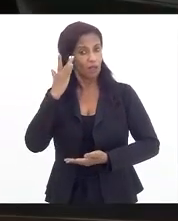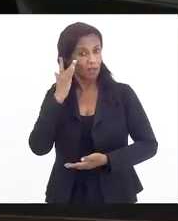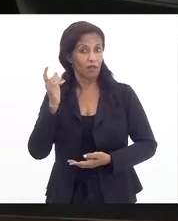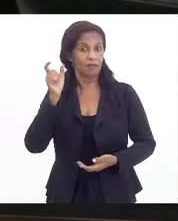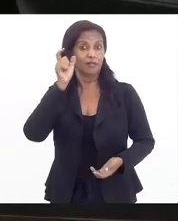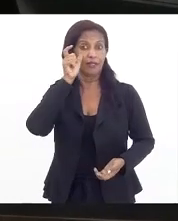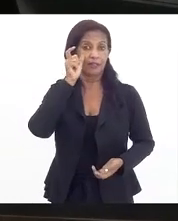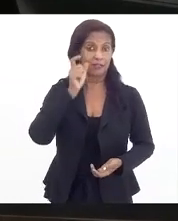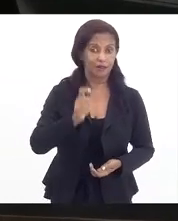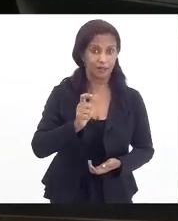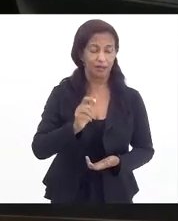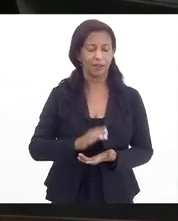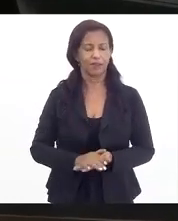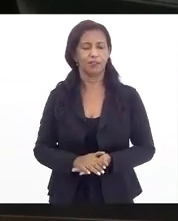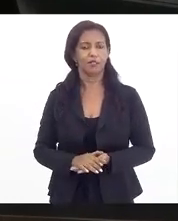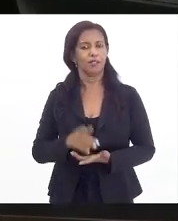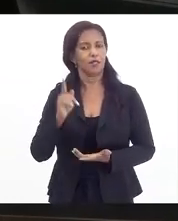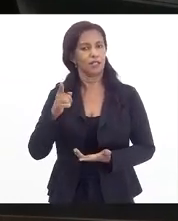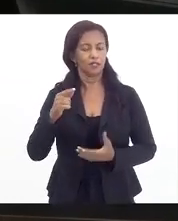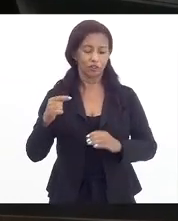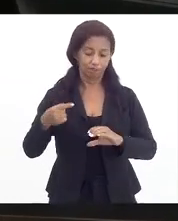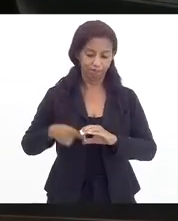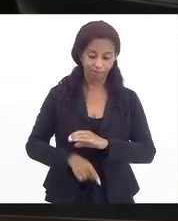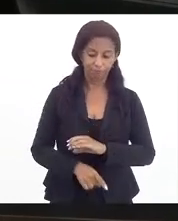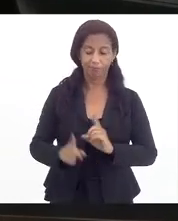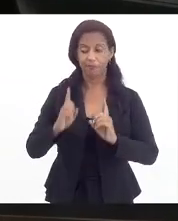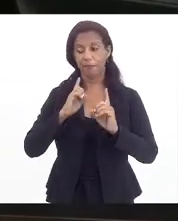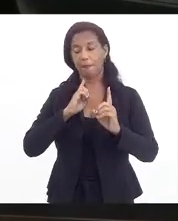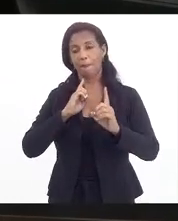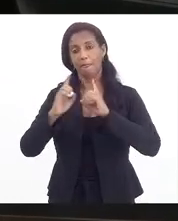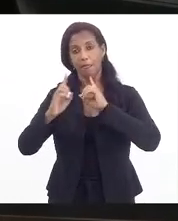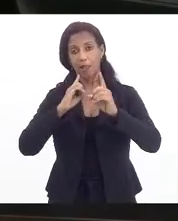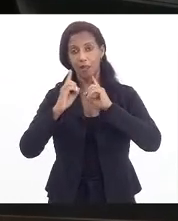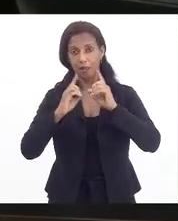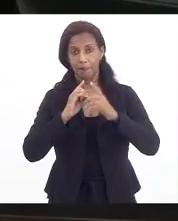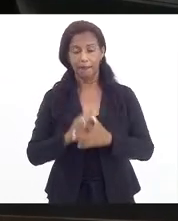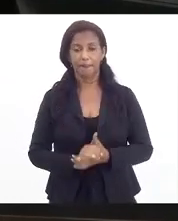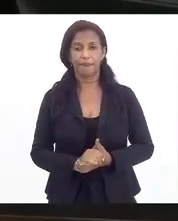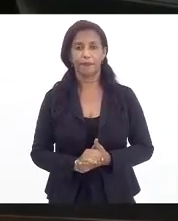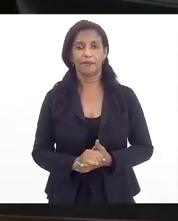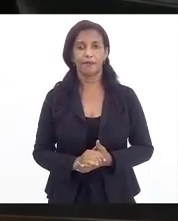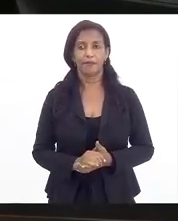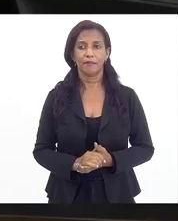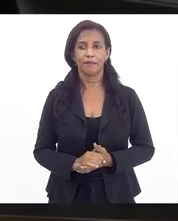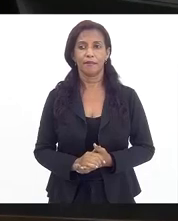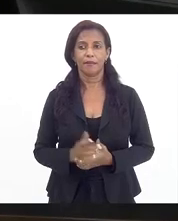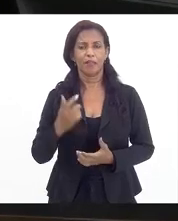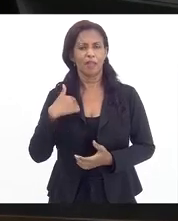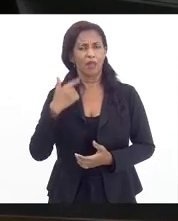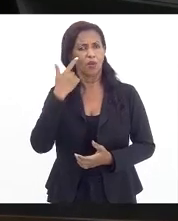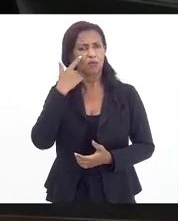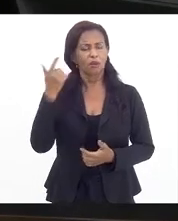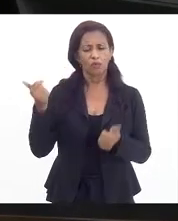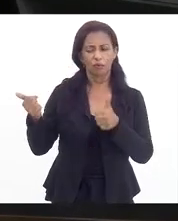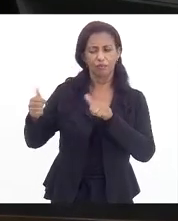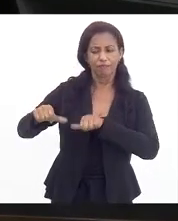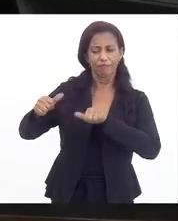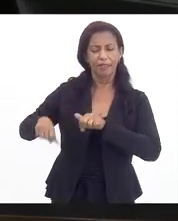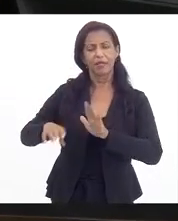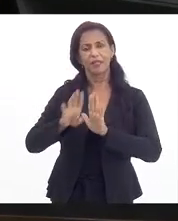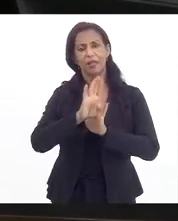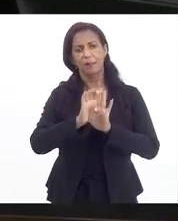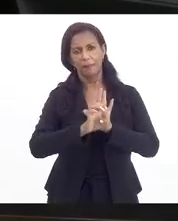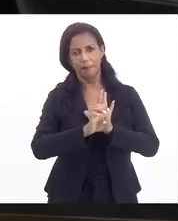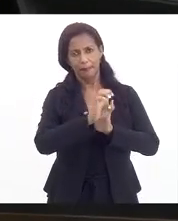interessante a gente aprofundar o debate sobre essa pote Eu até fui verificar tem uma